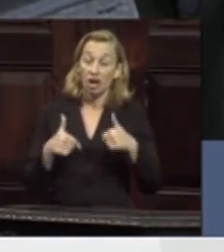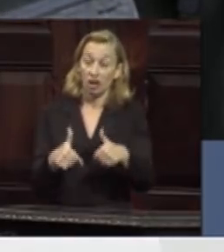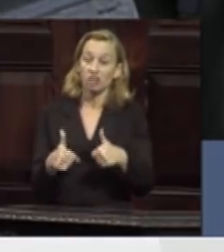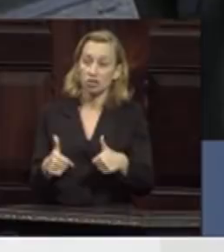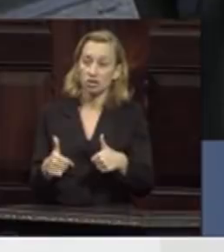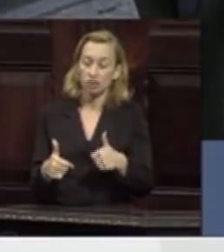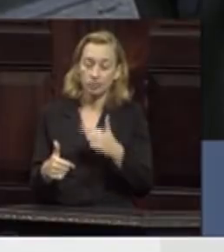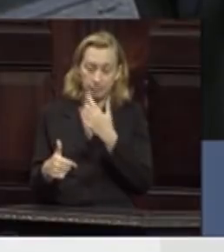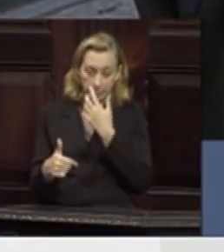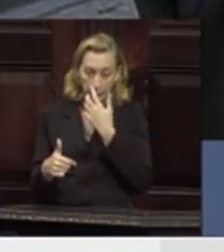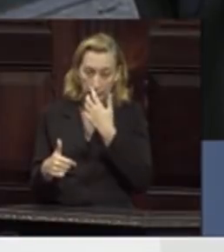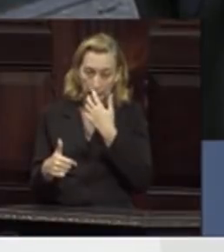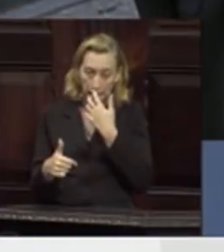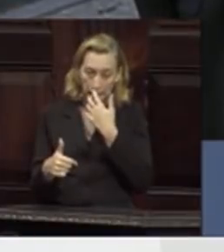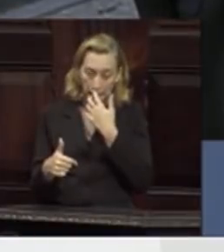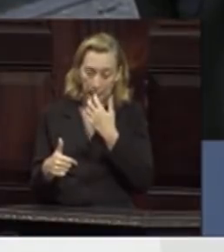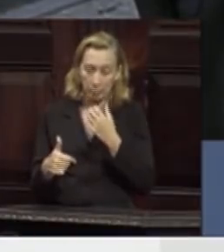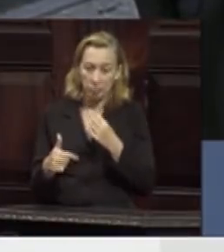E aí,